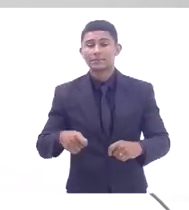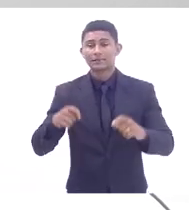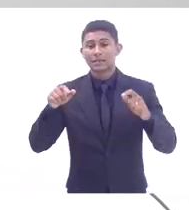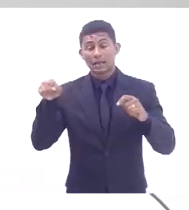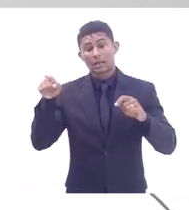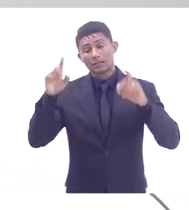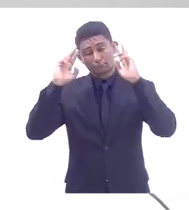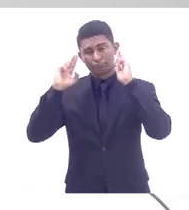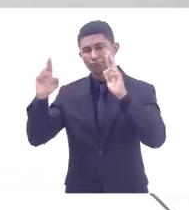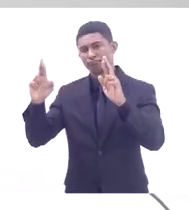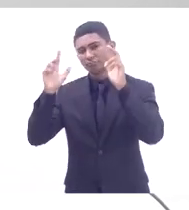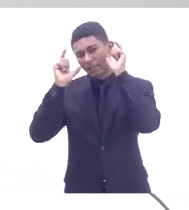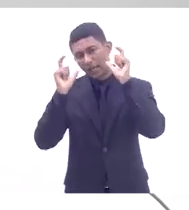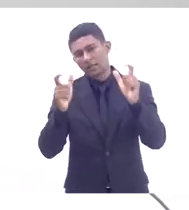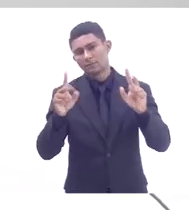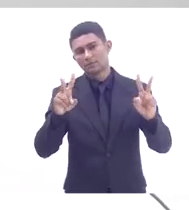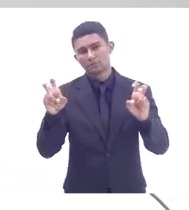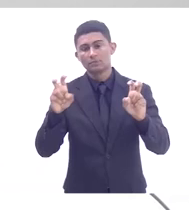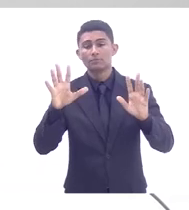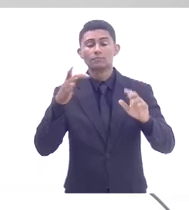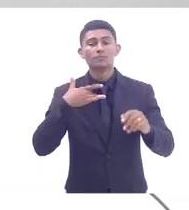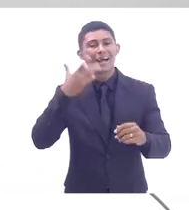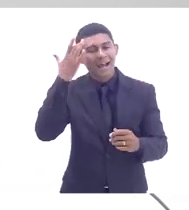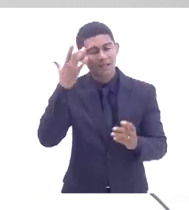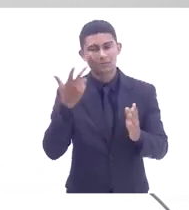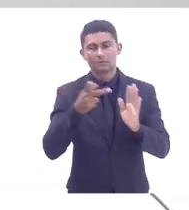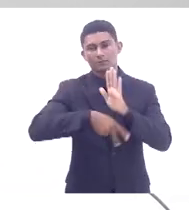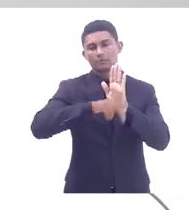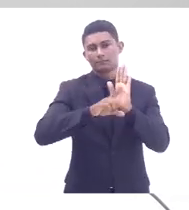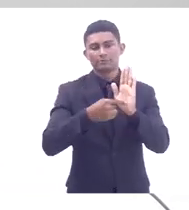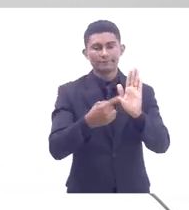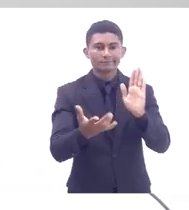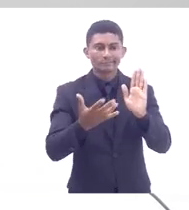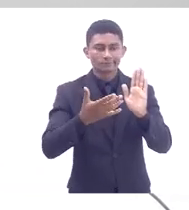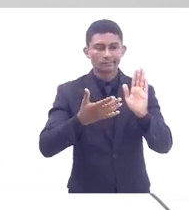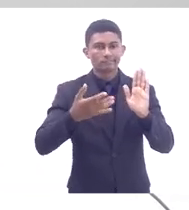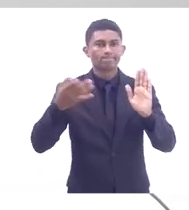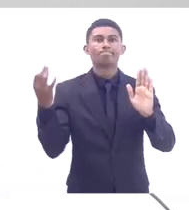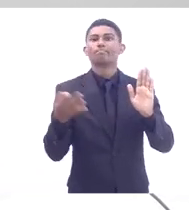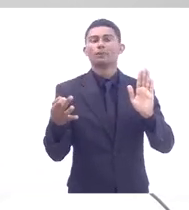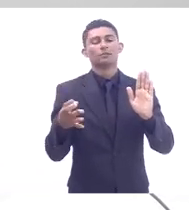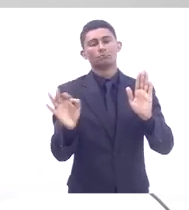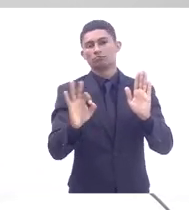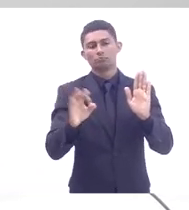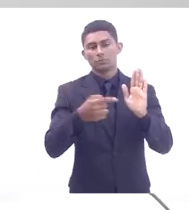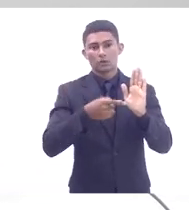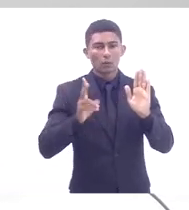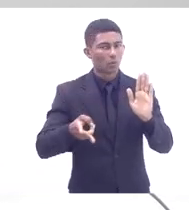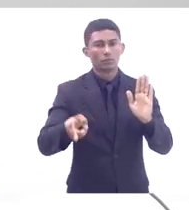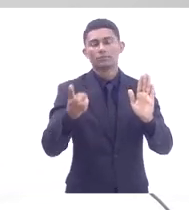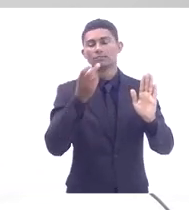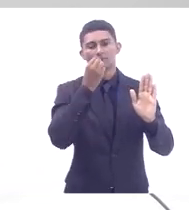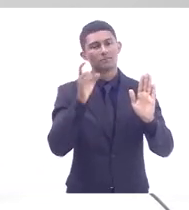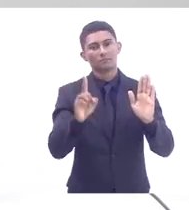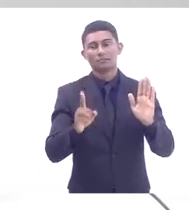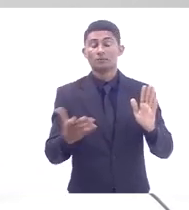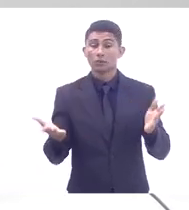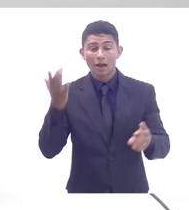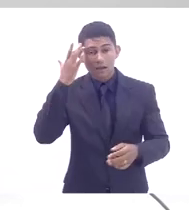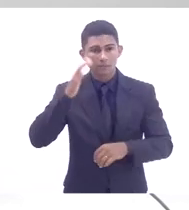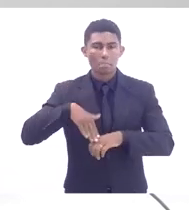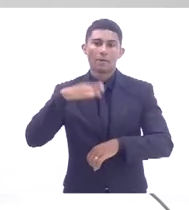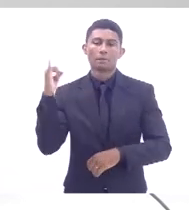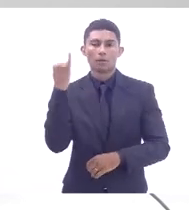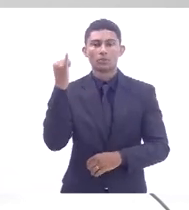pela pela pelo tema mas me parece que não seja o melhor caminho que a gente Siga para tramitação desse projeto E é claro que o mais importante